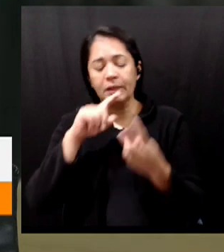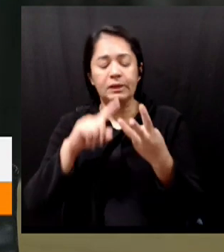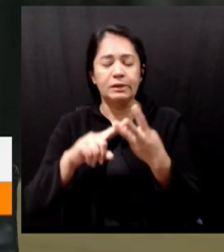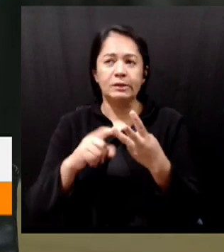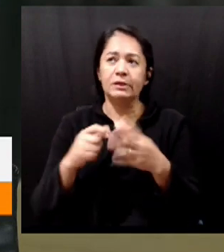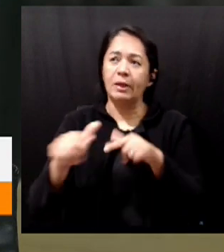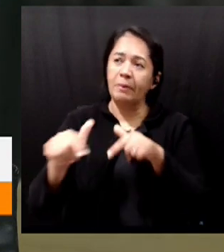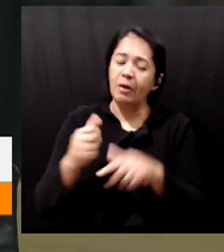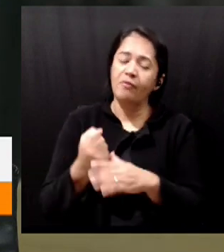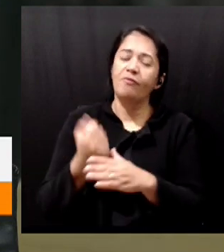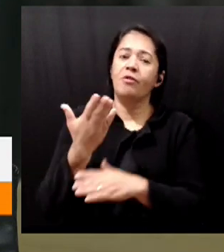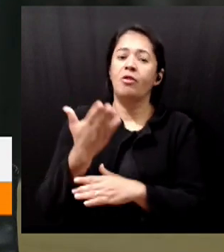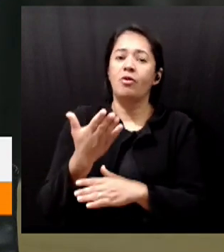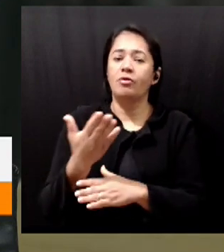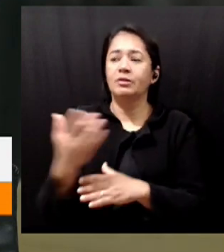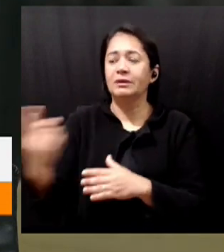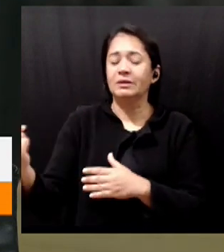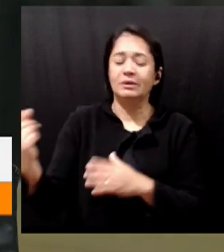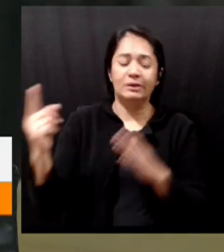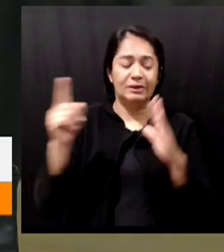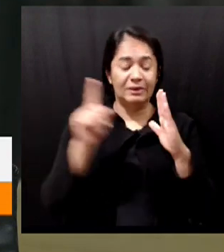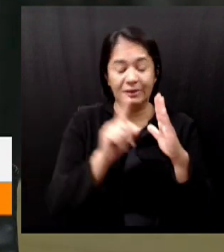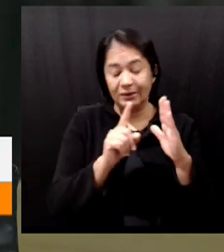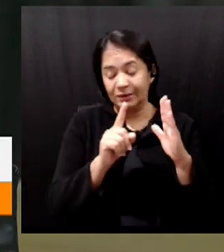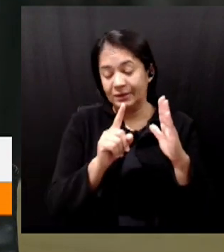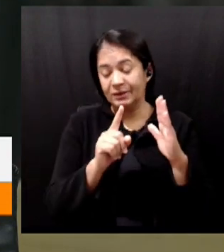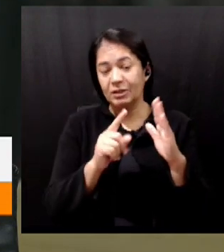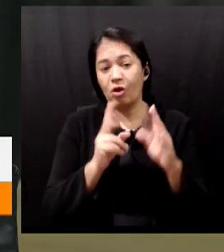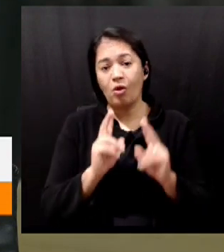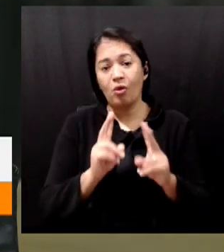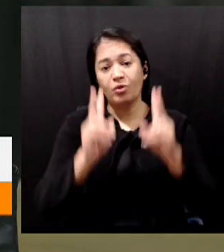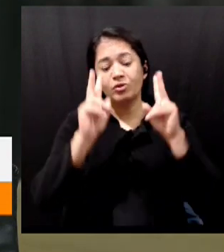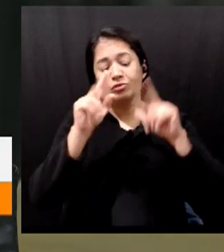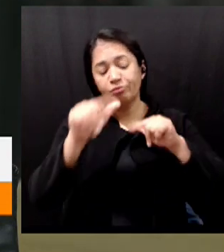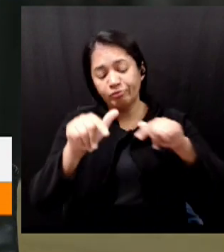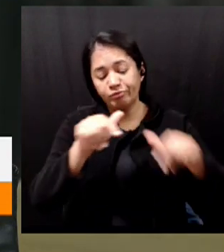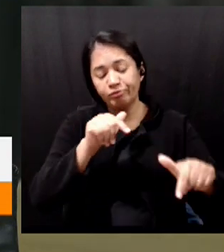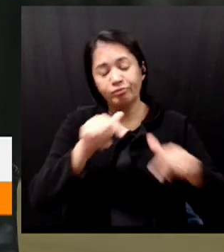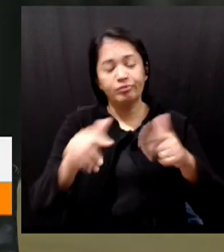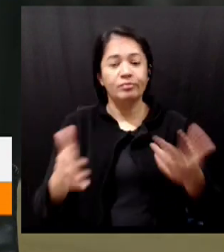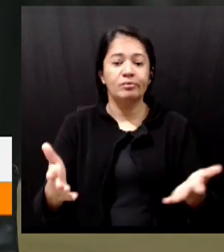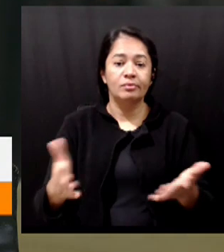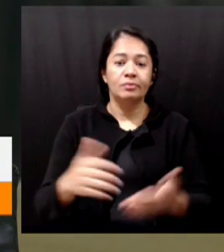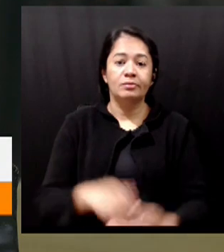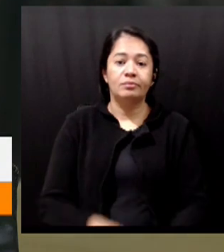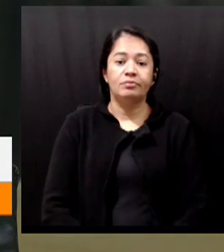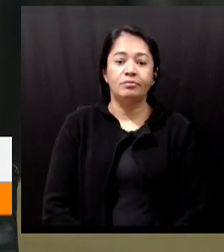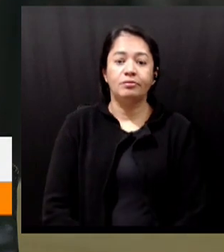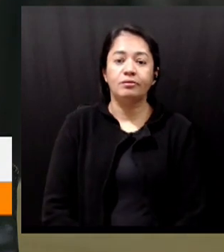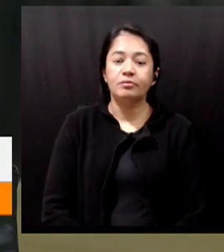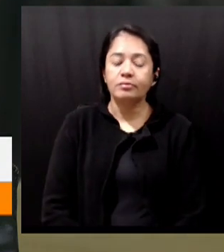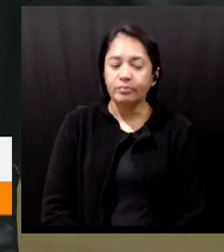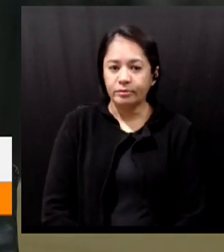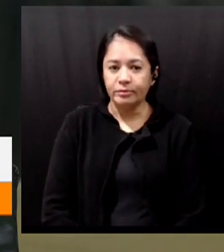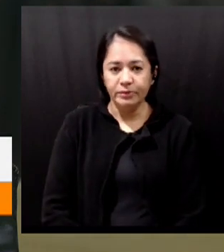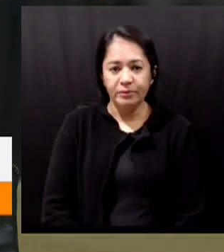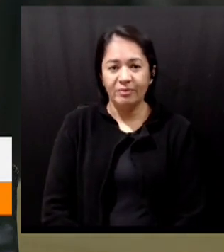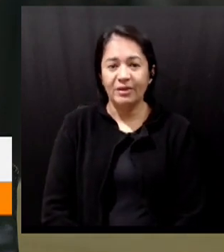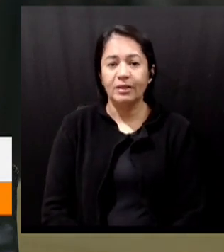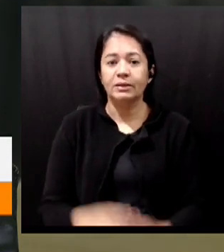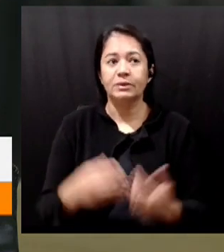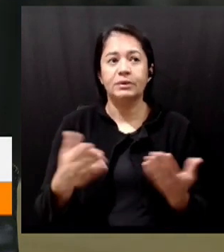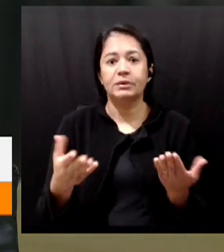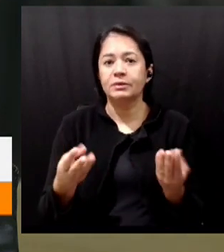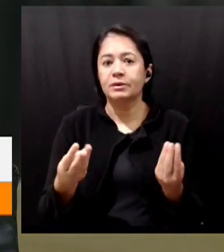ela volta para casa, ela continua trabalhando, então, acaba recaindo, sobre